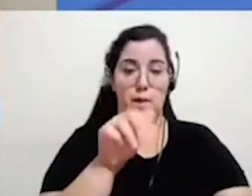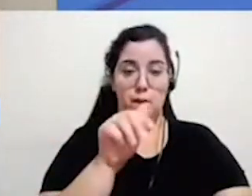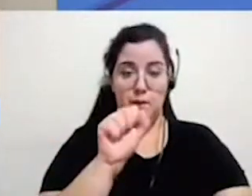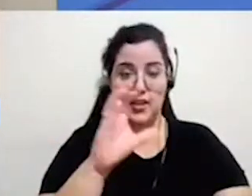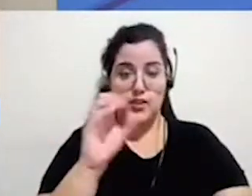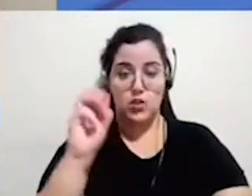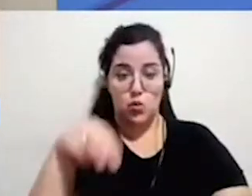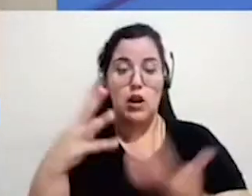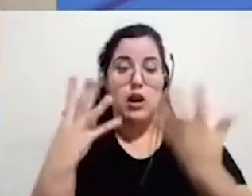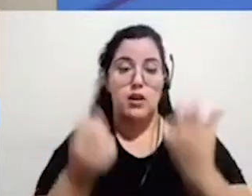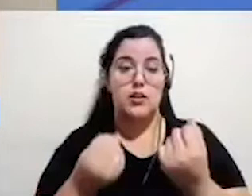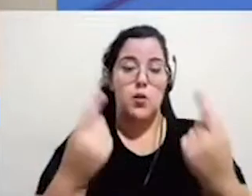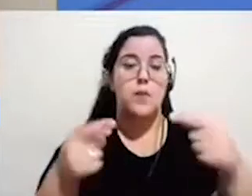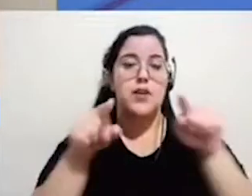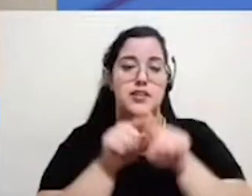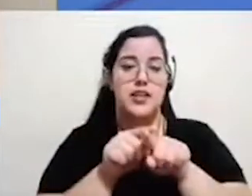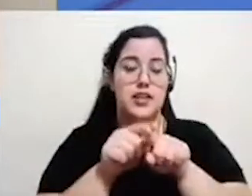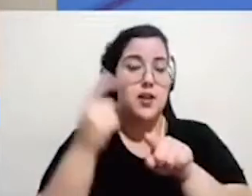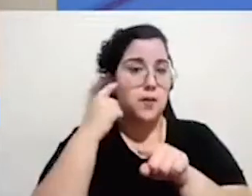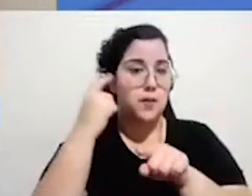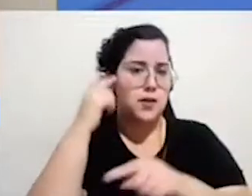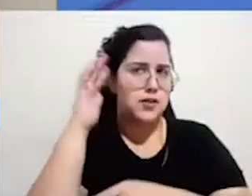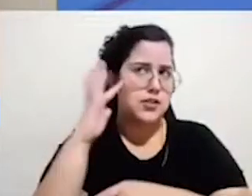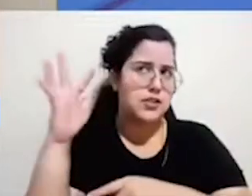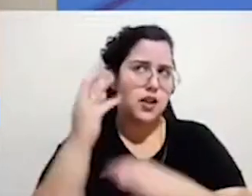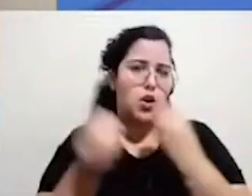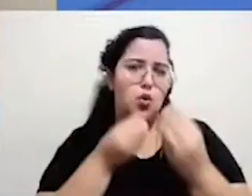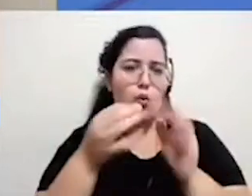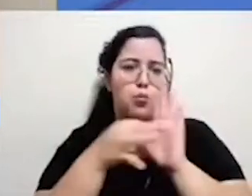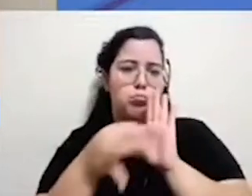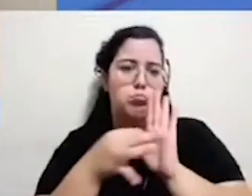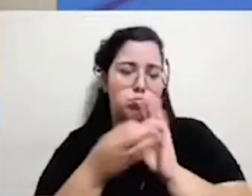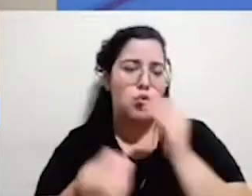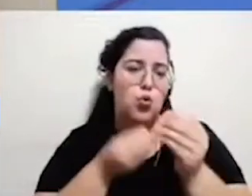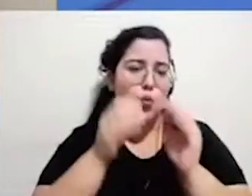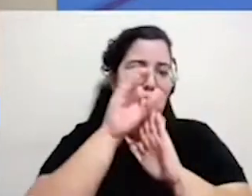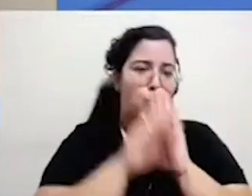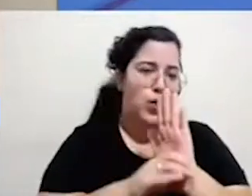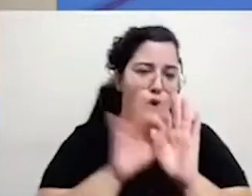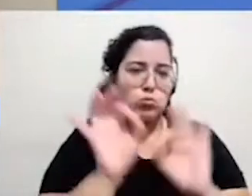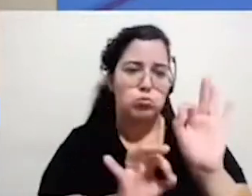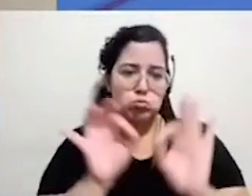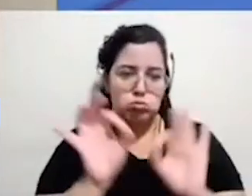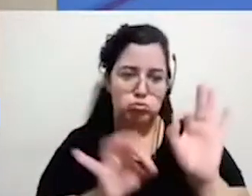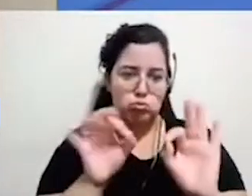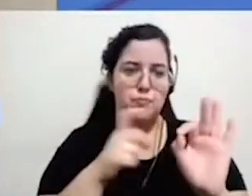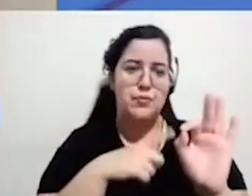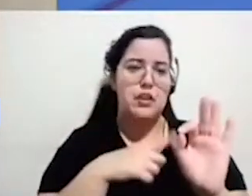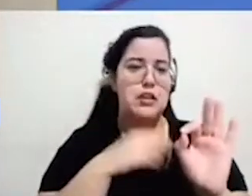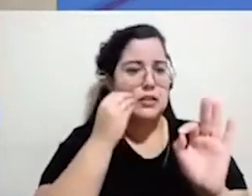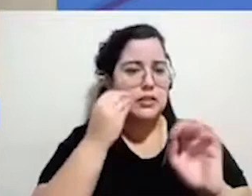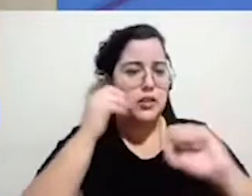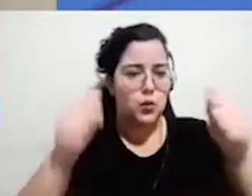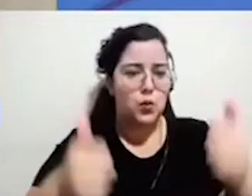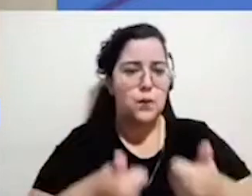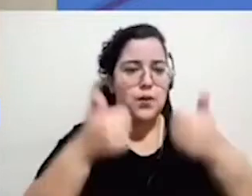Souza para produzir, pensar, criticar, aportar conhecimento, né, para poder melhorar os